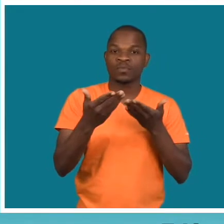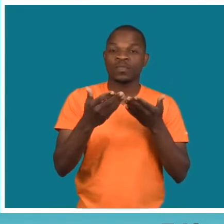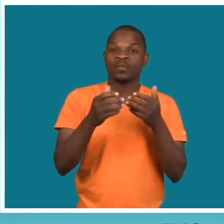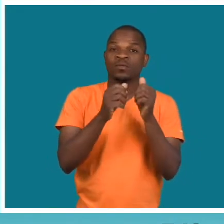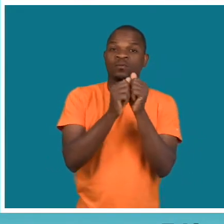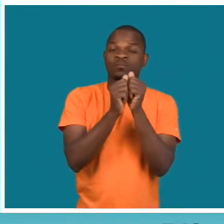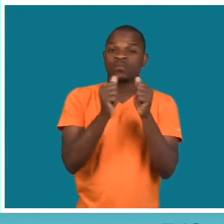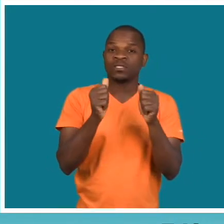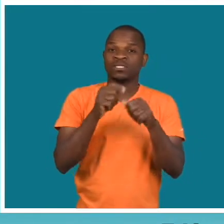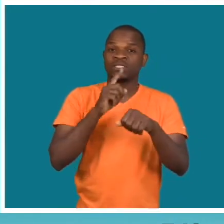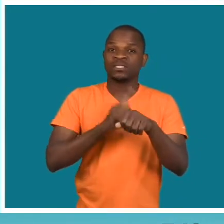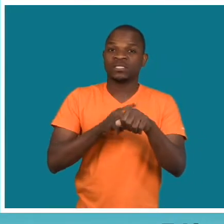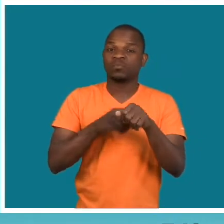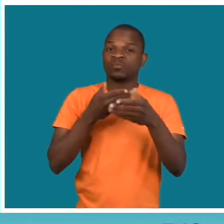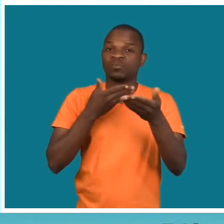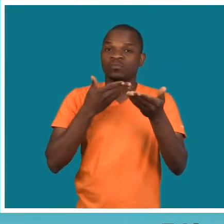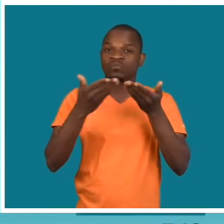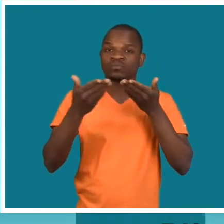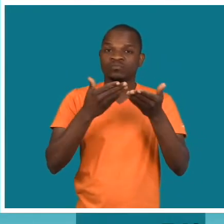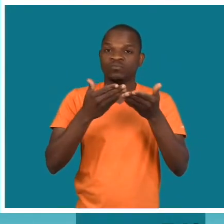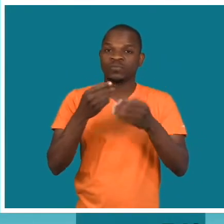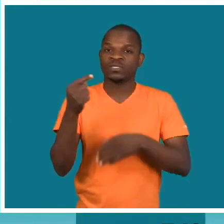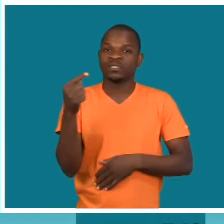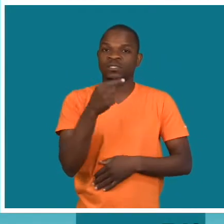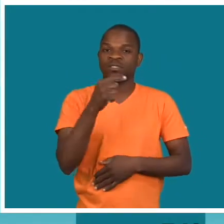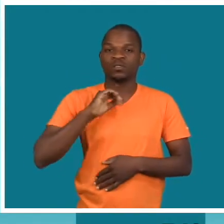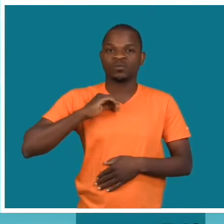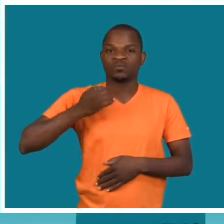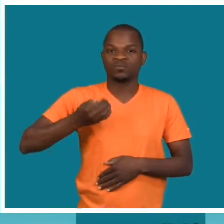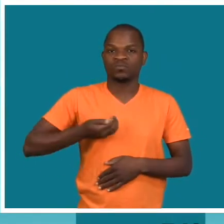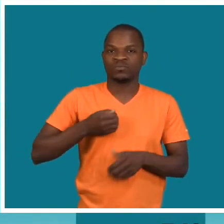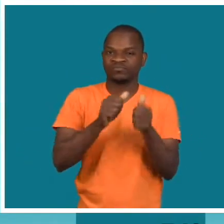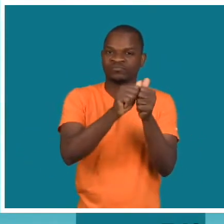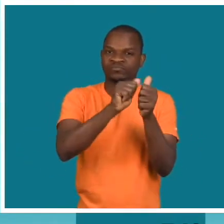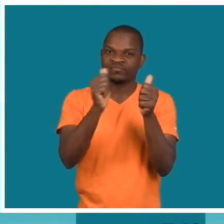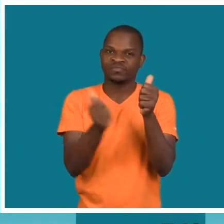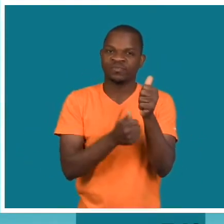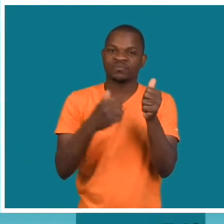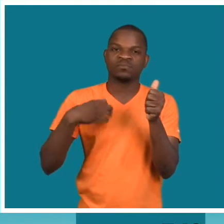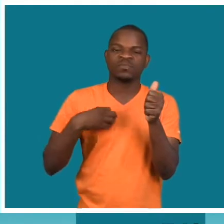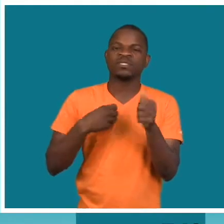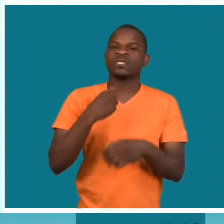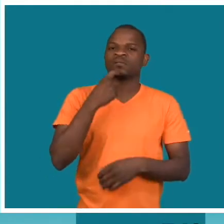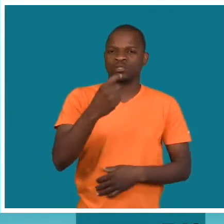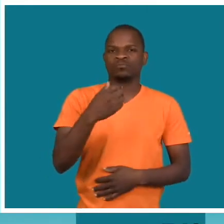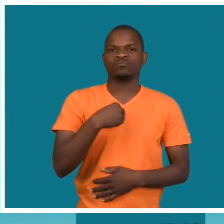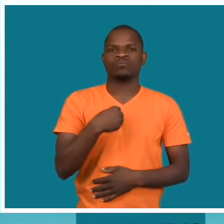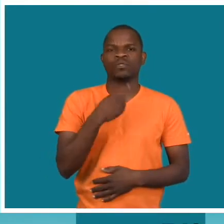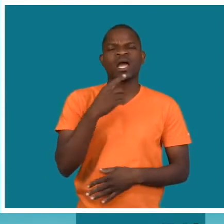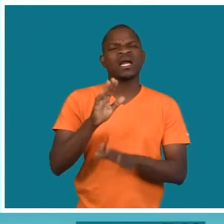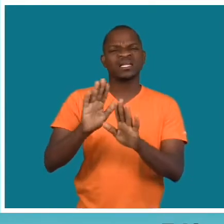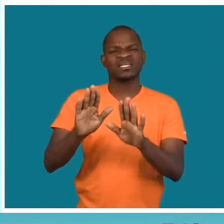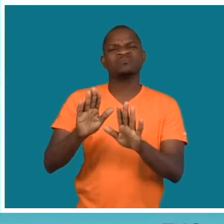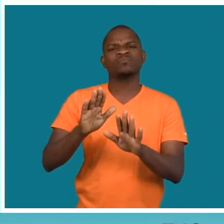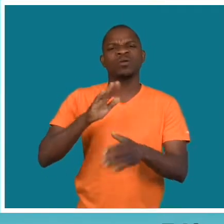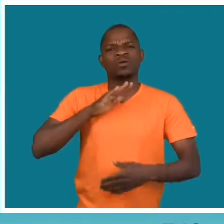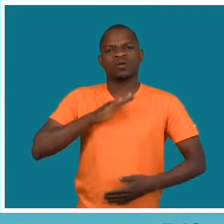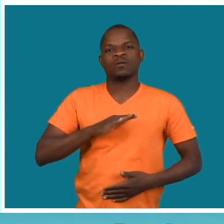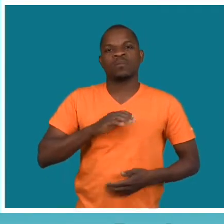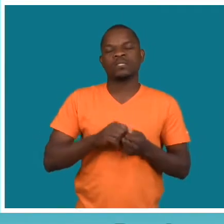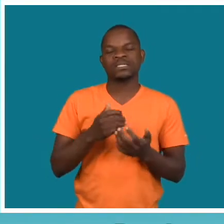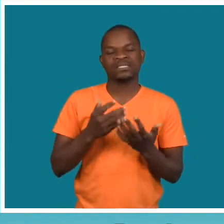lá na entrevista e na entrevista ela prometeu-me que eu puder